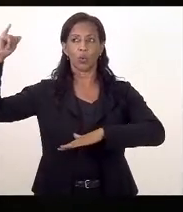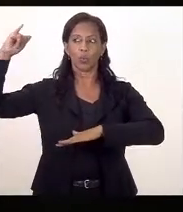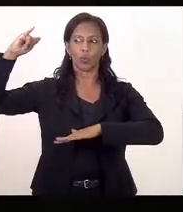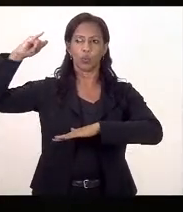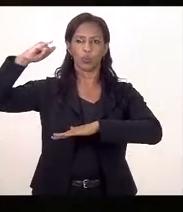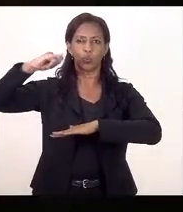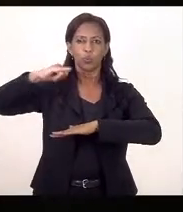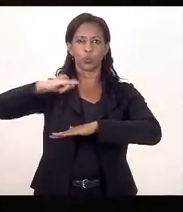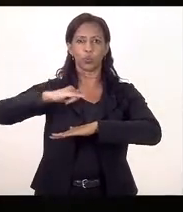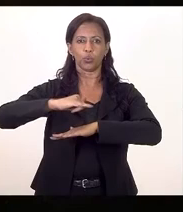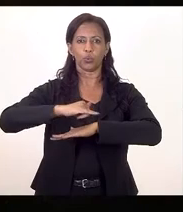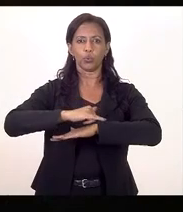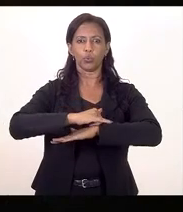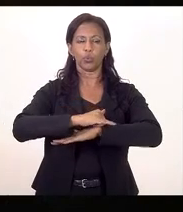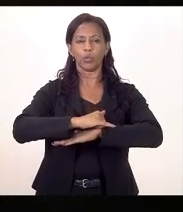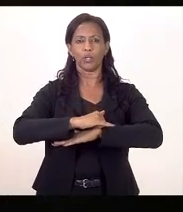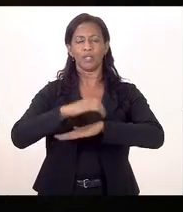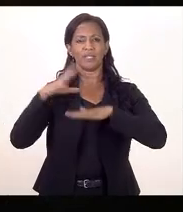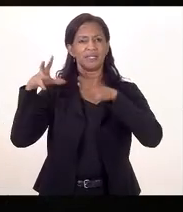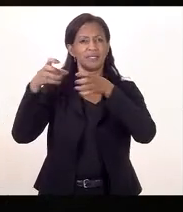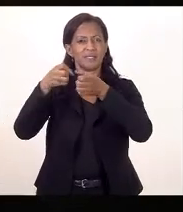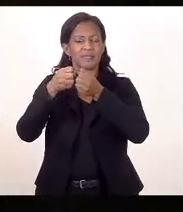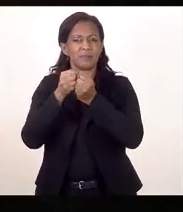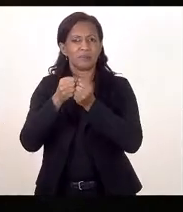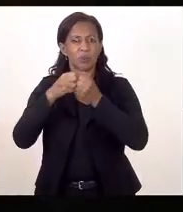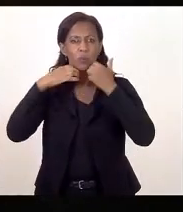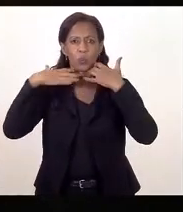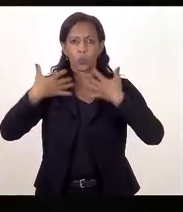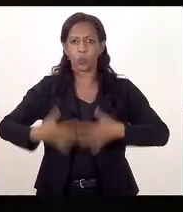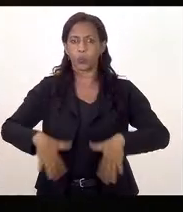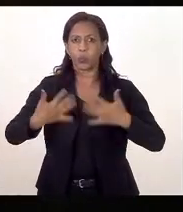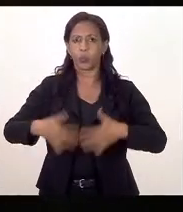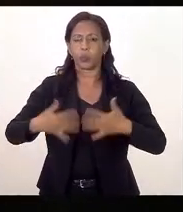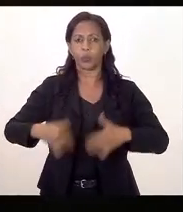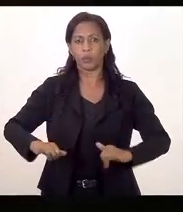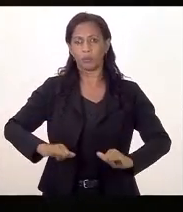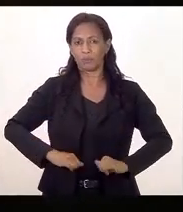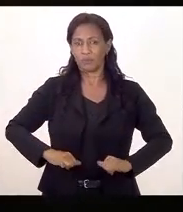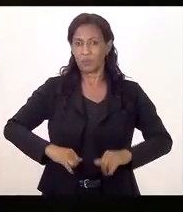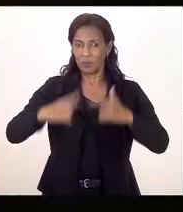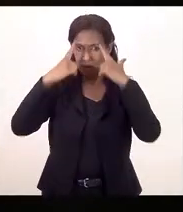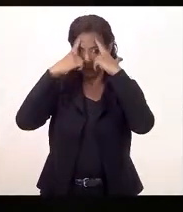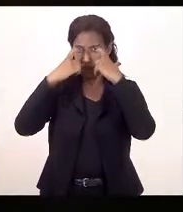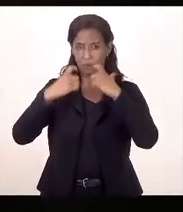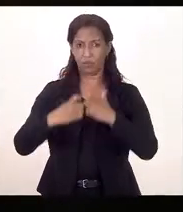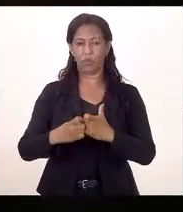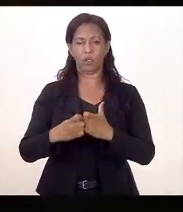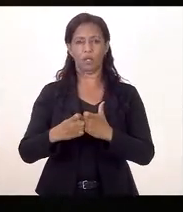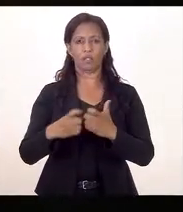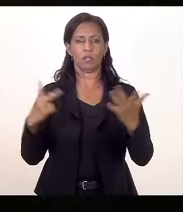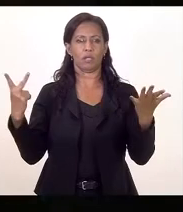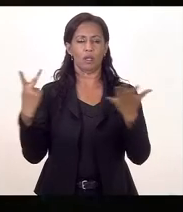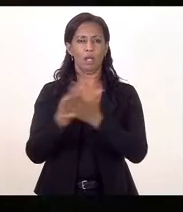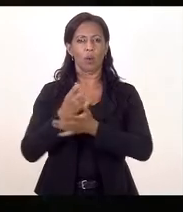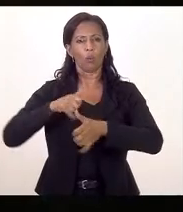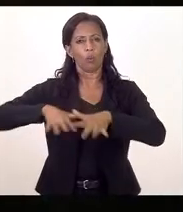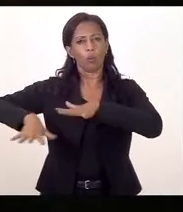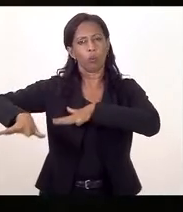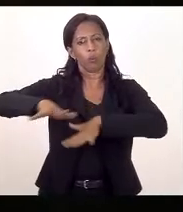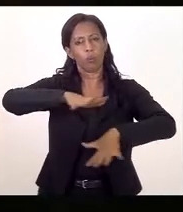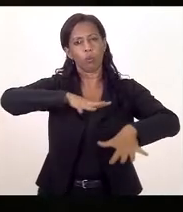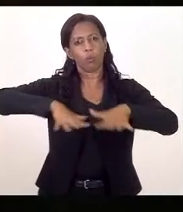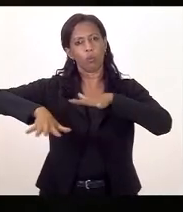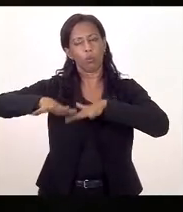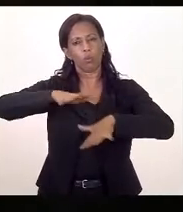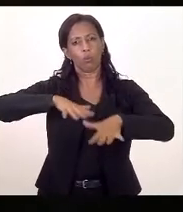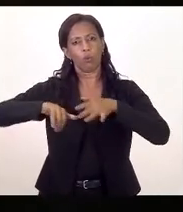agarrados no desespero pelo sofrimento e pela violência que tomou todo o território afegão.